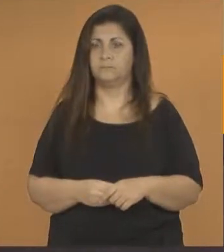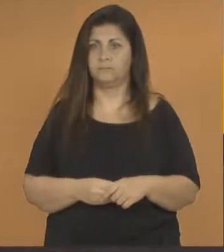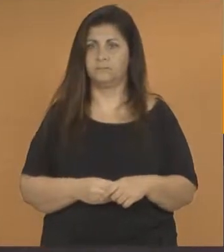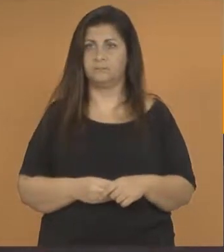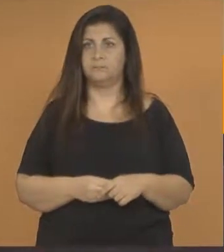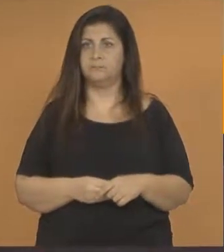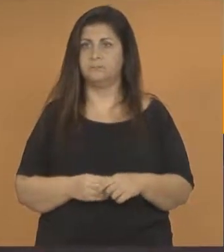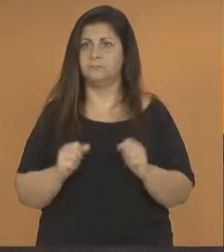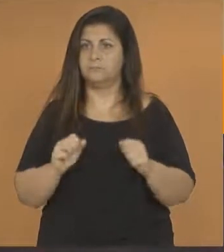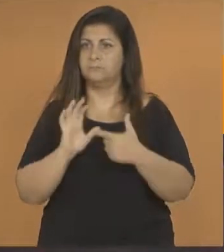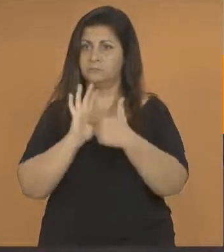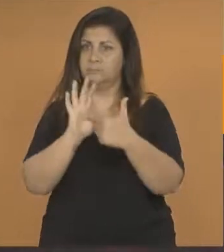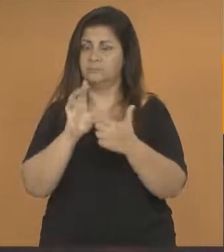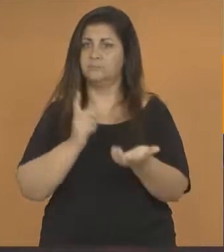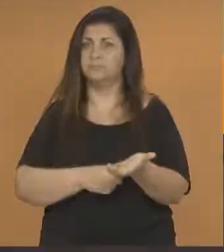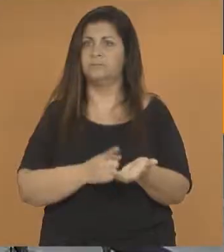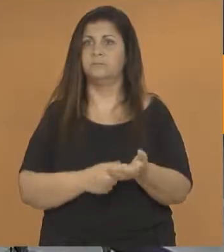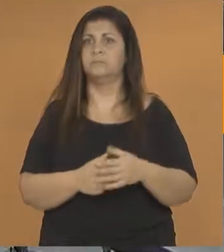Apresentação do projeto.